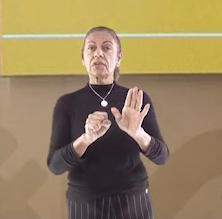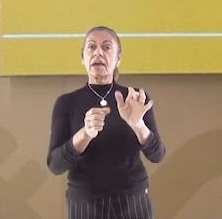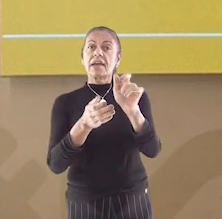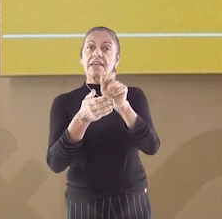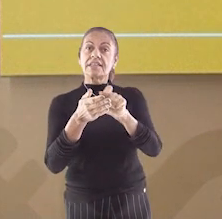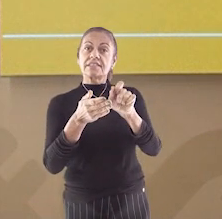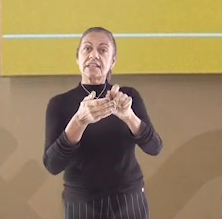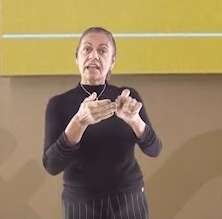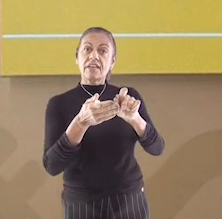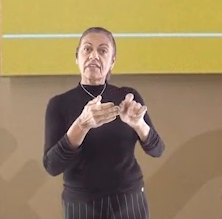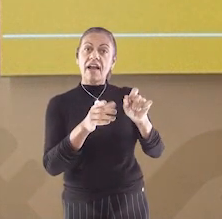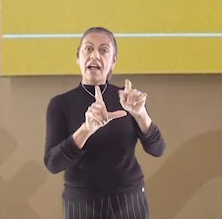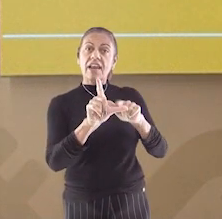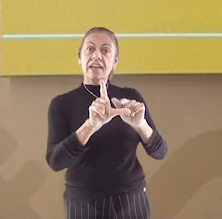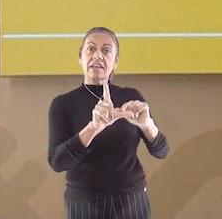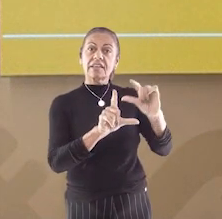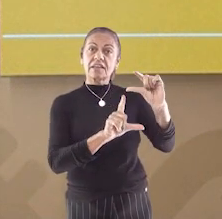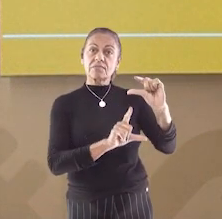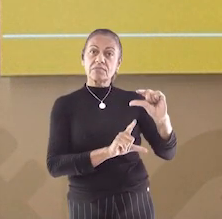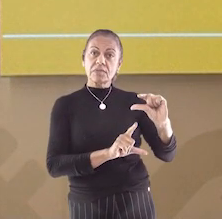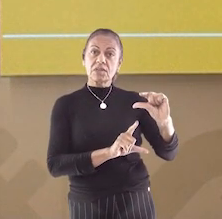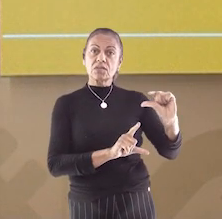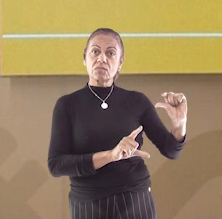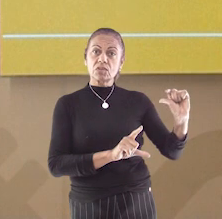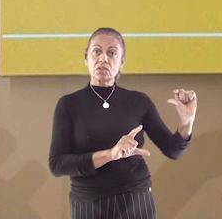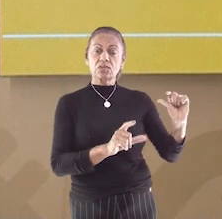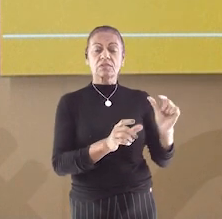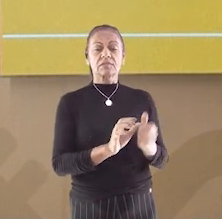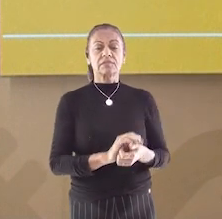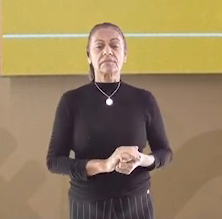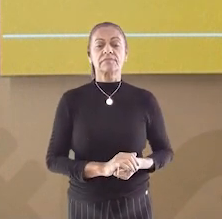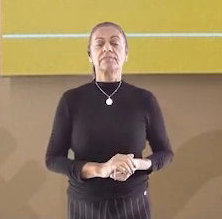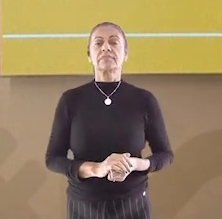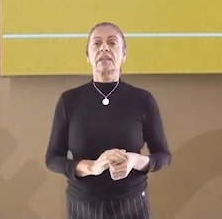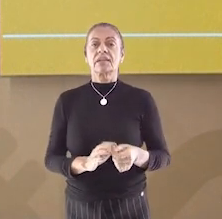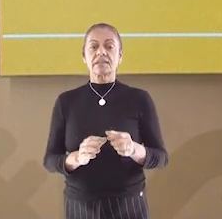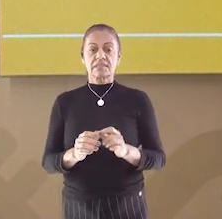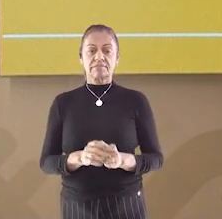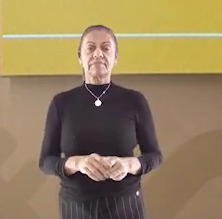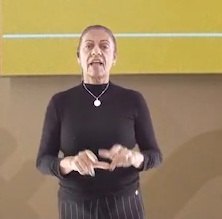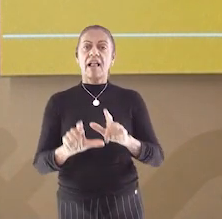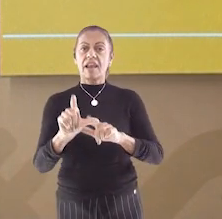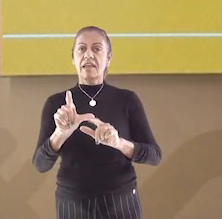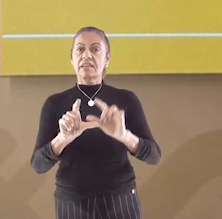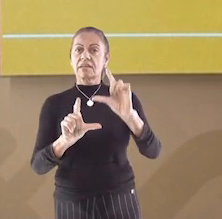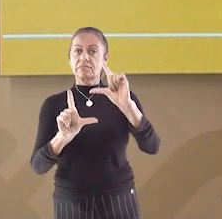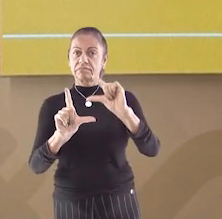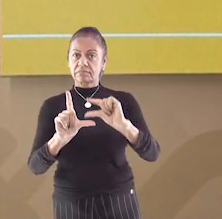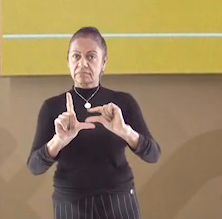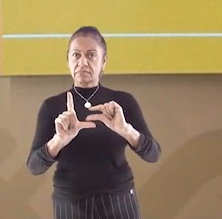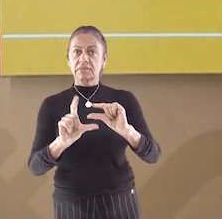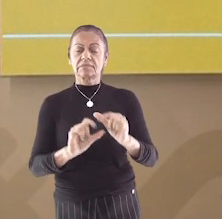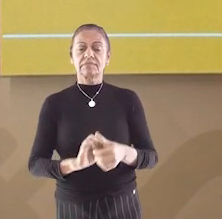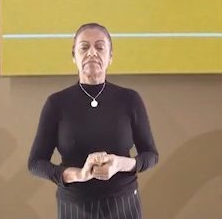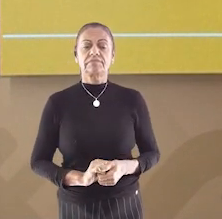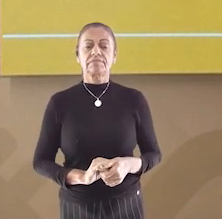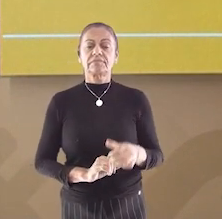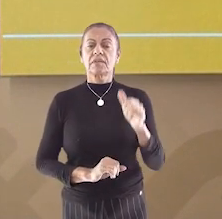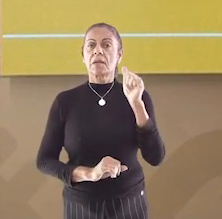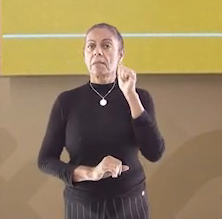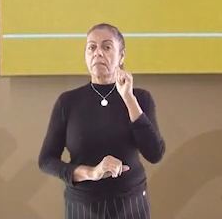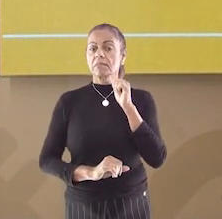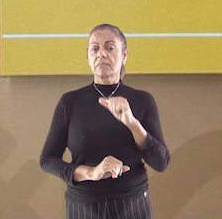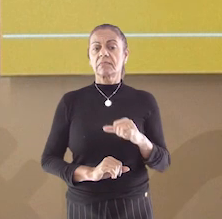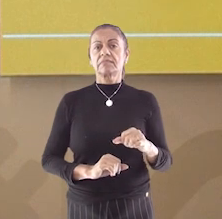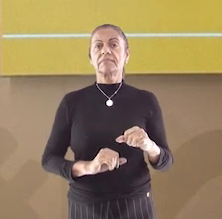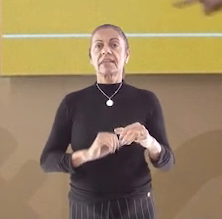substantivos devem ser escritos com letras minúsculas, ok? As letras iniciais têm que ser minúsculas, olhem só. Mulher